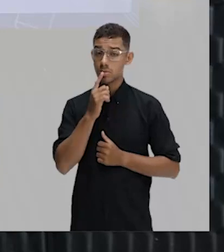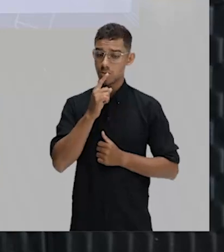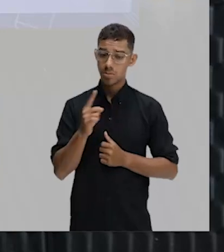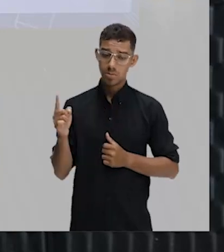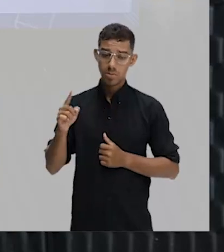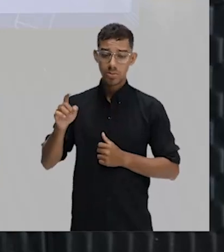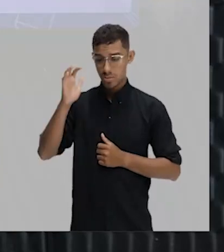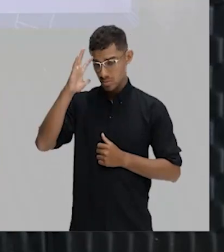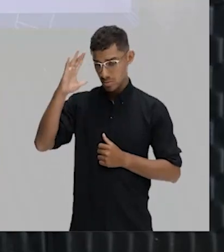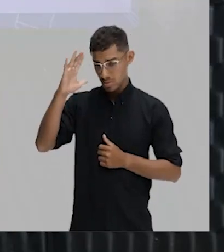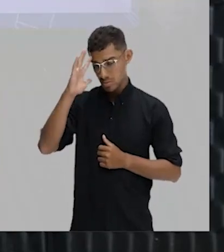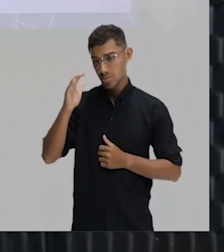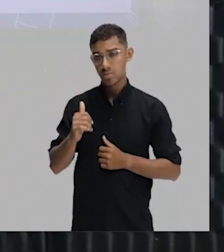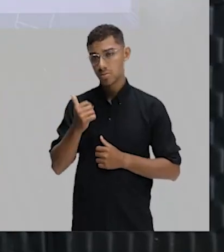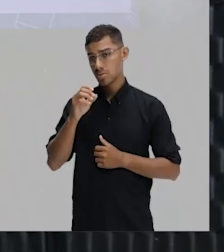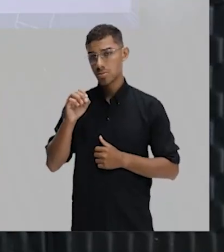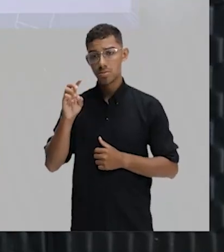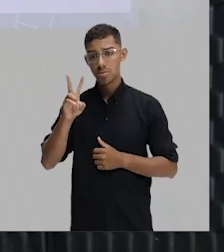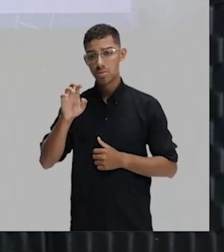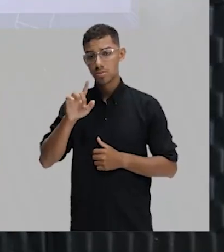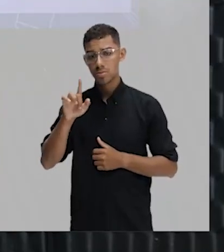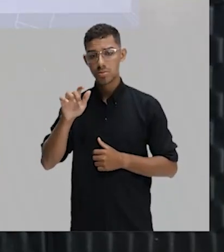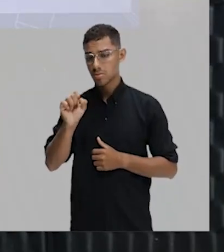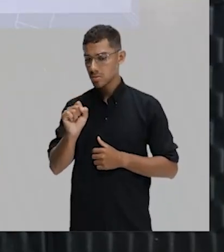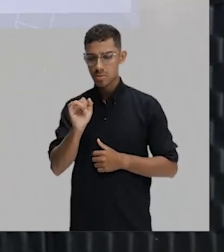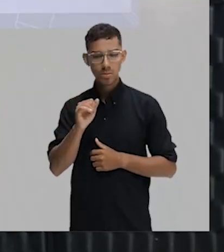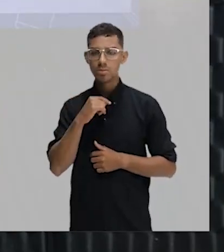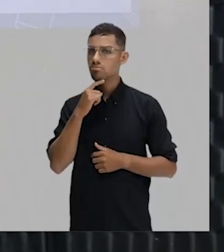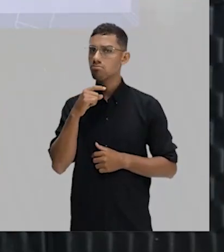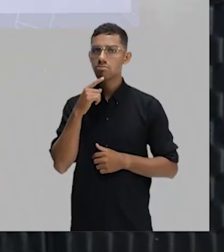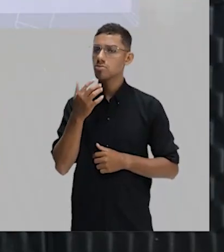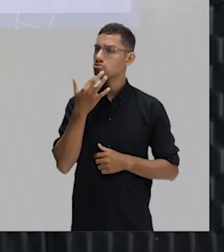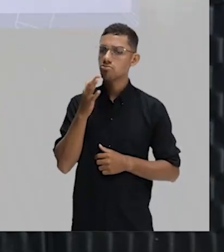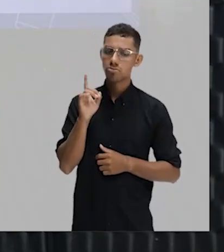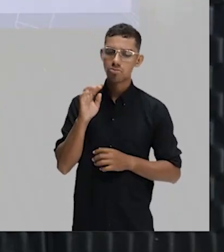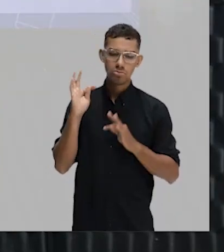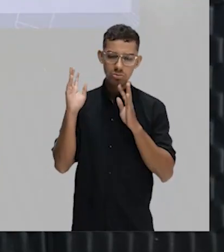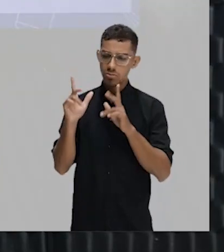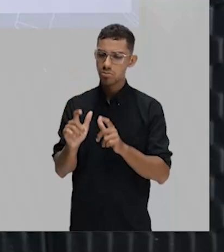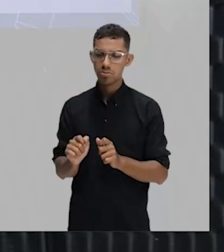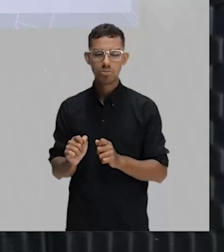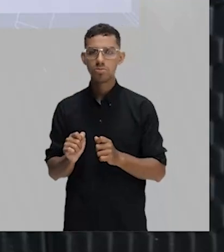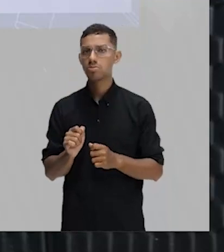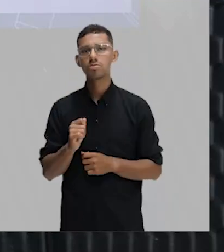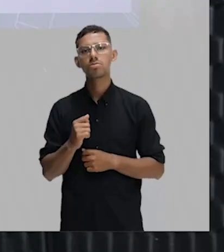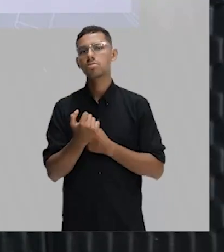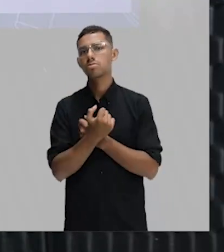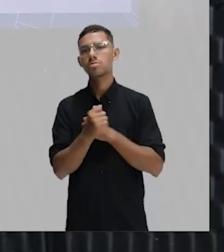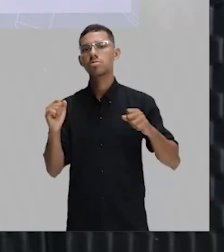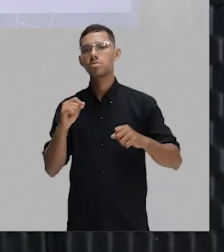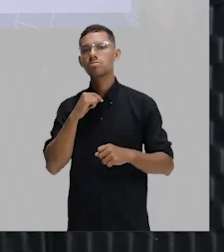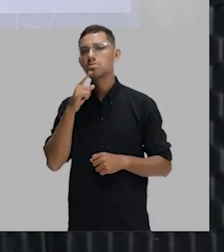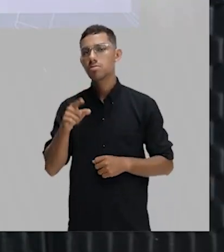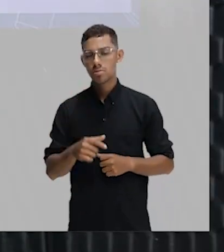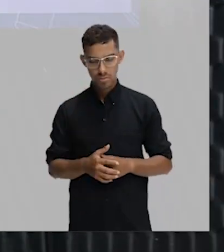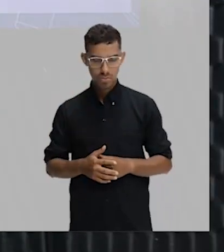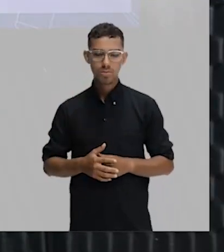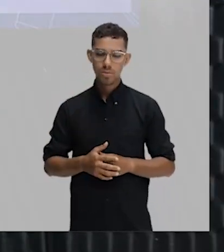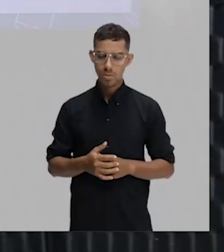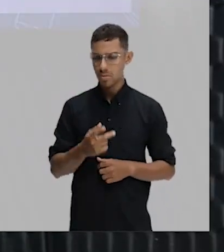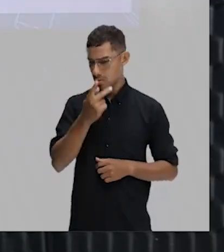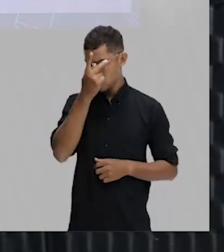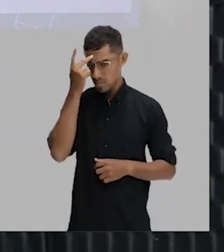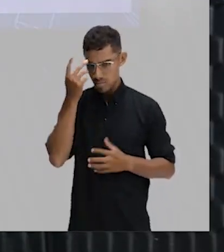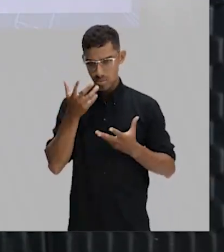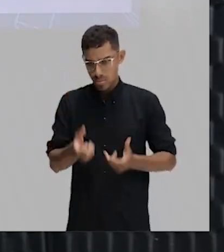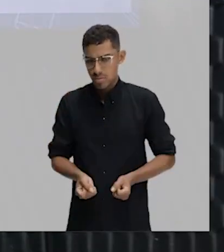noção, se você for 10 vezes ao Louvre, você não vai conseguir conhecer todas as obras, é quase impossível. Até porque você cansa, porque